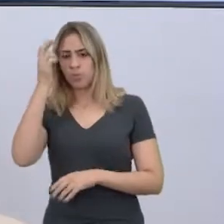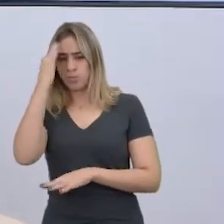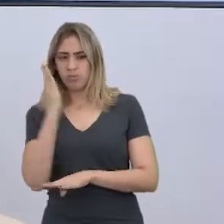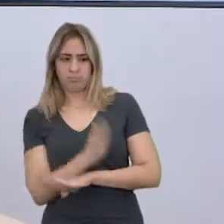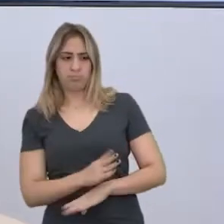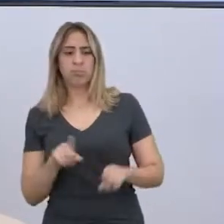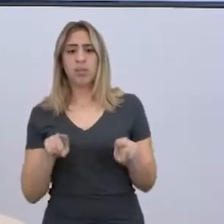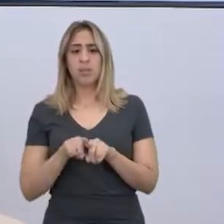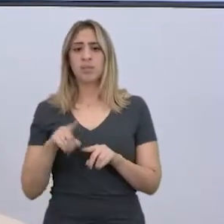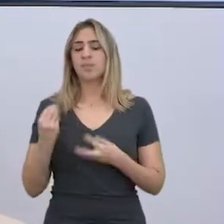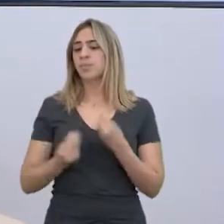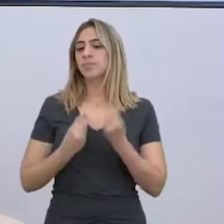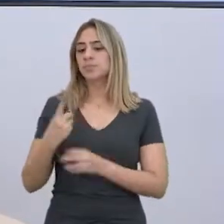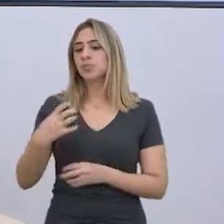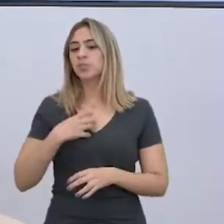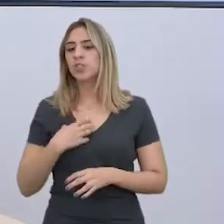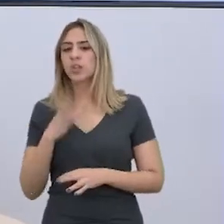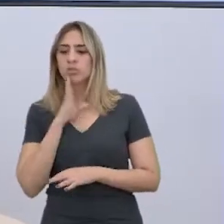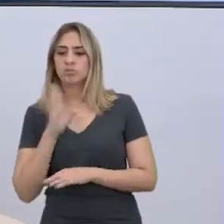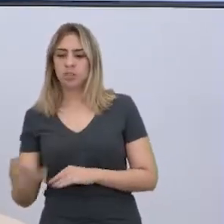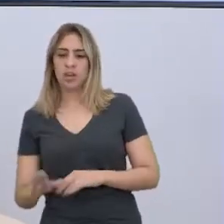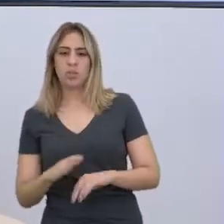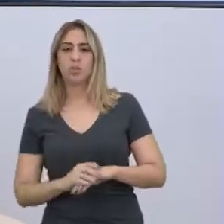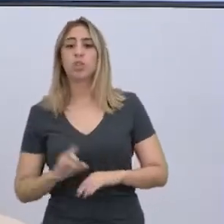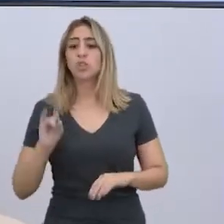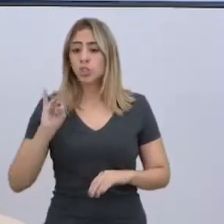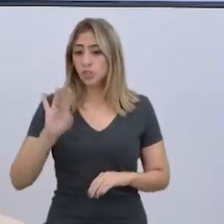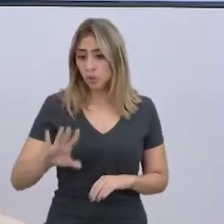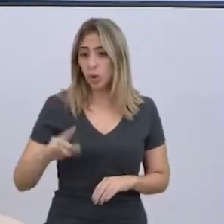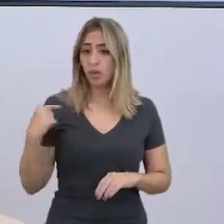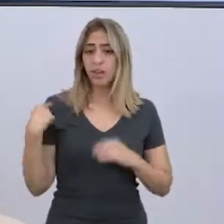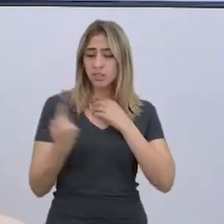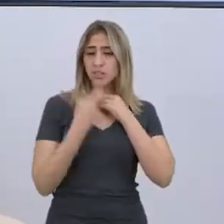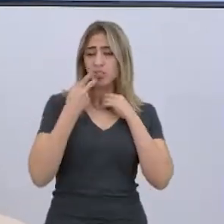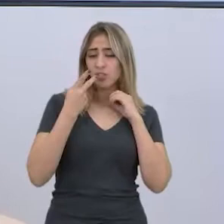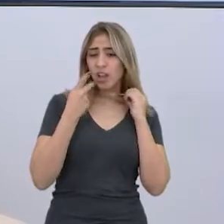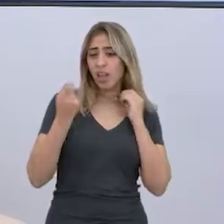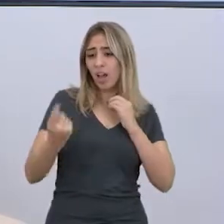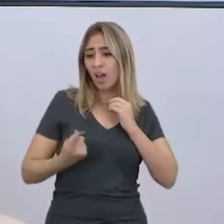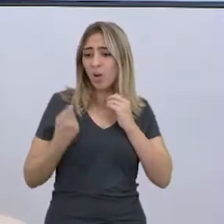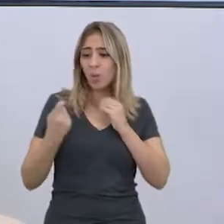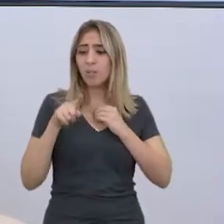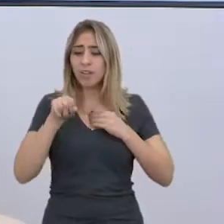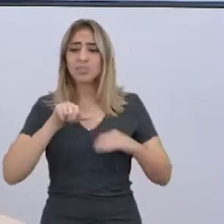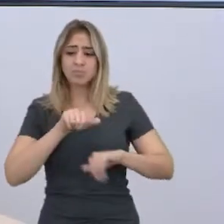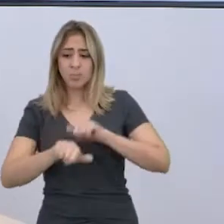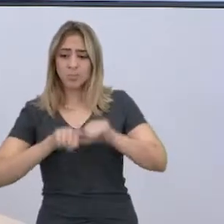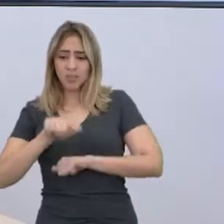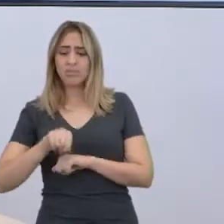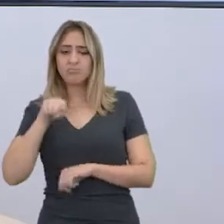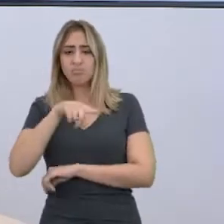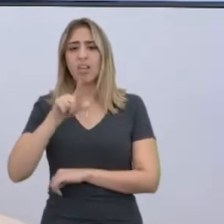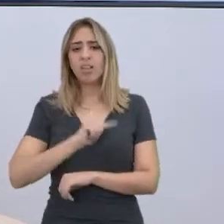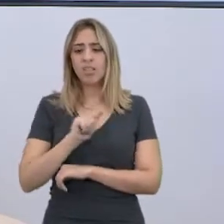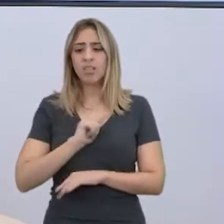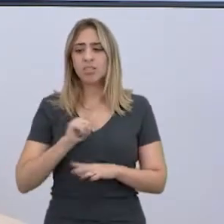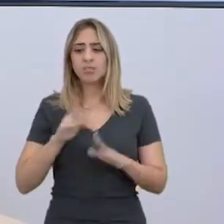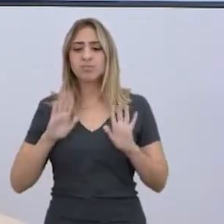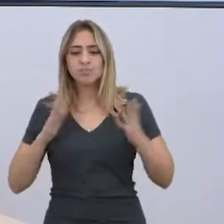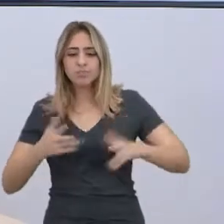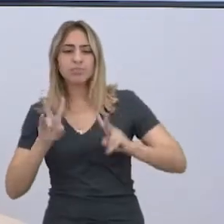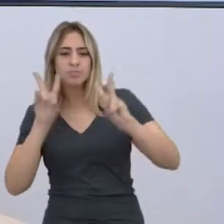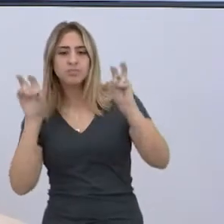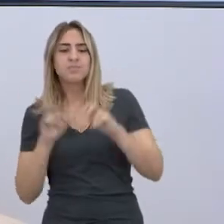indireta, tanto de maneira direta. Só que, quando a gente fala de algumas dessas mudanças, elas têm um